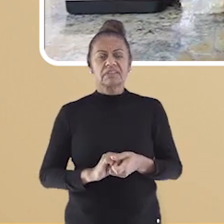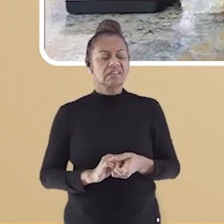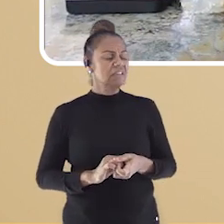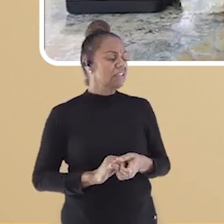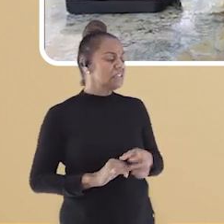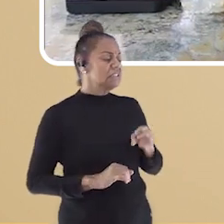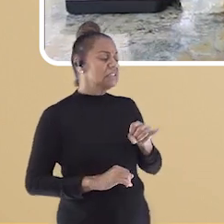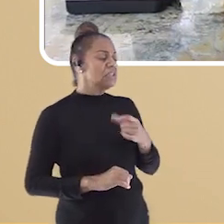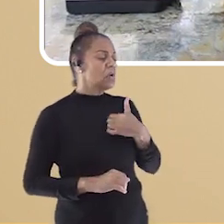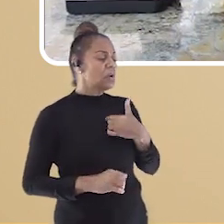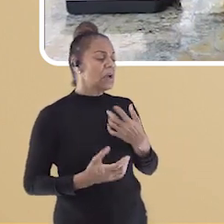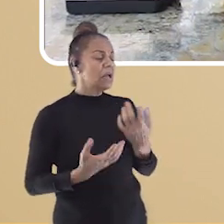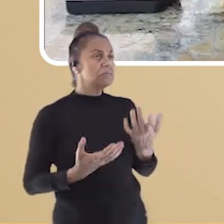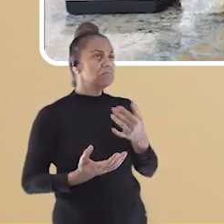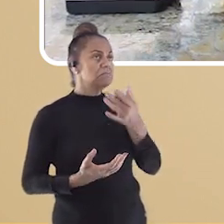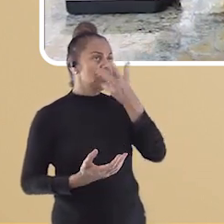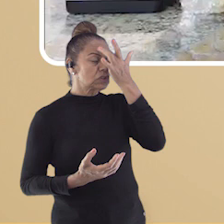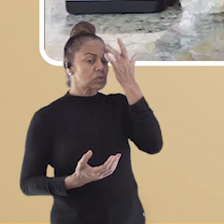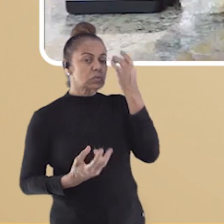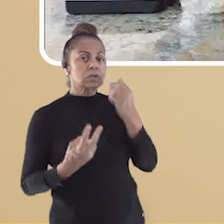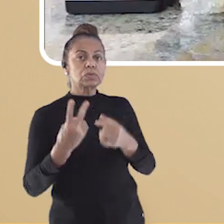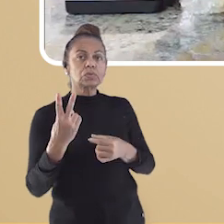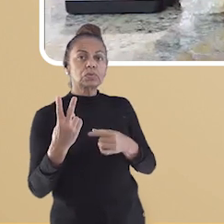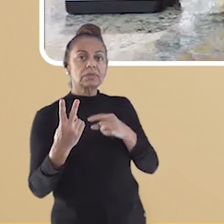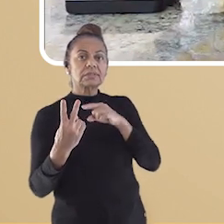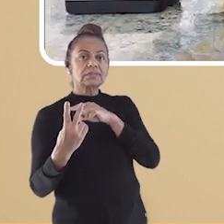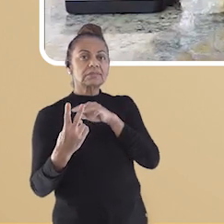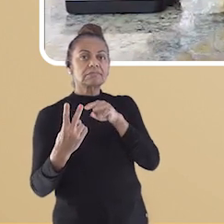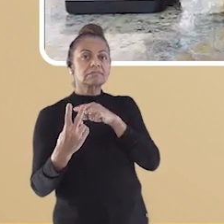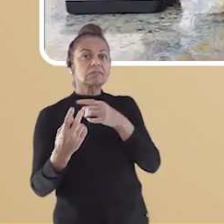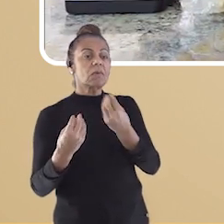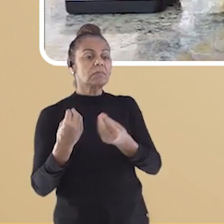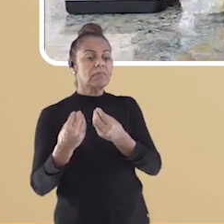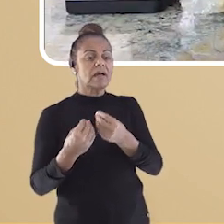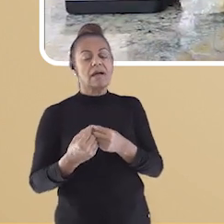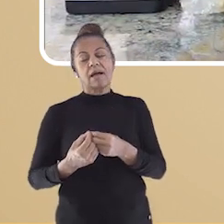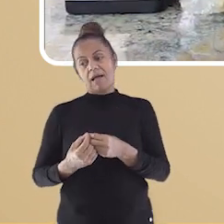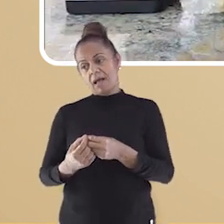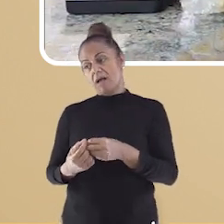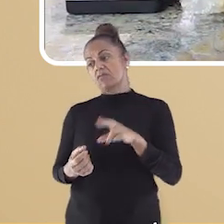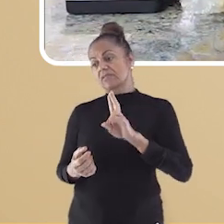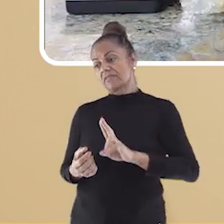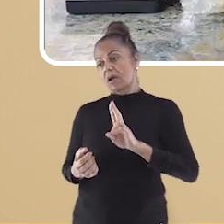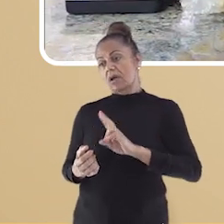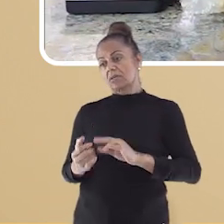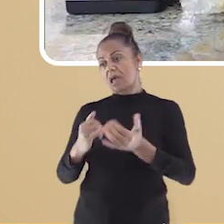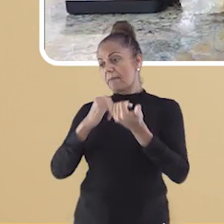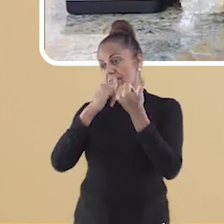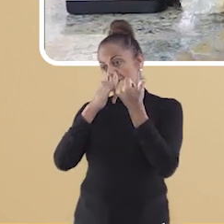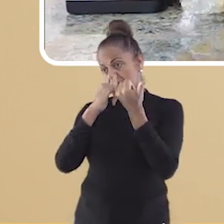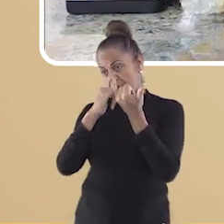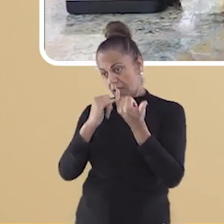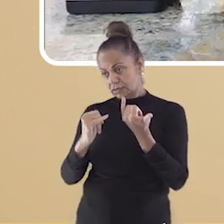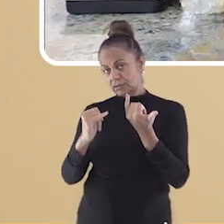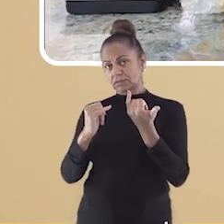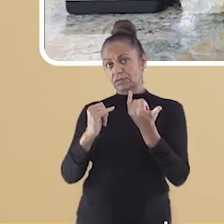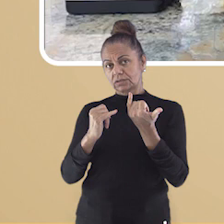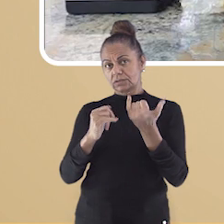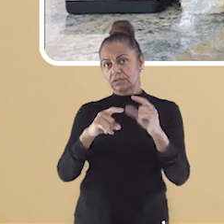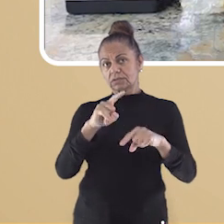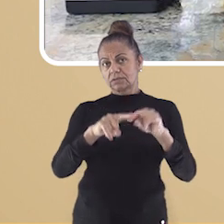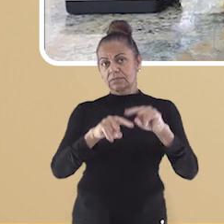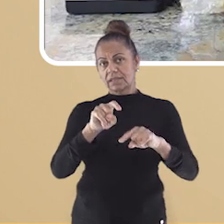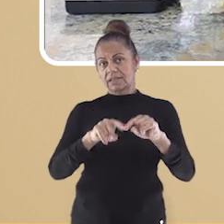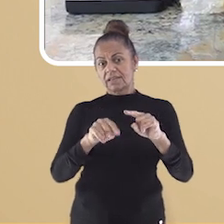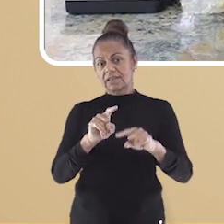2 pessoas você vai utilizar a metade de cada ingrediente. Muito bom. Então, como é que a gente